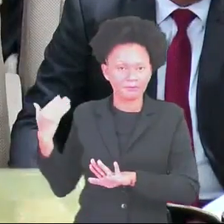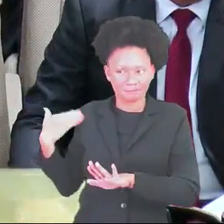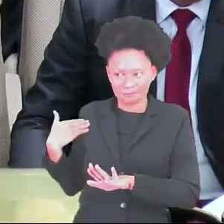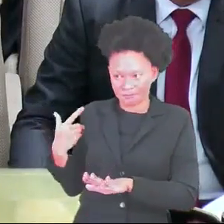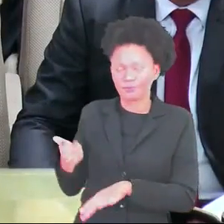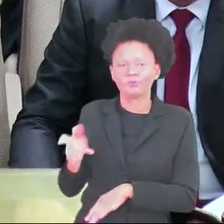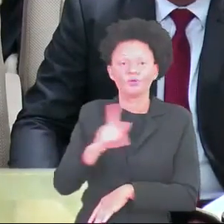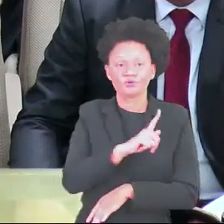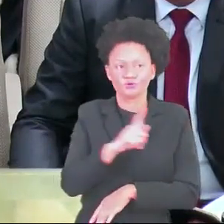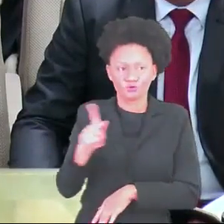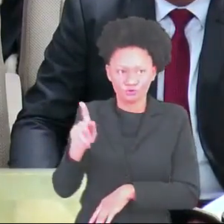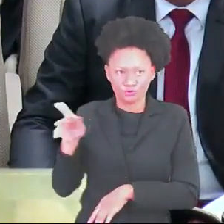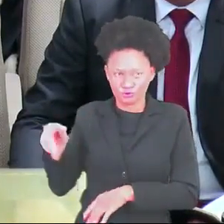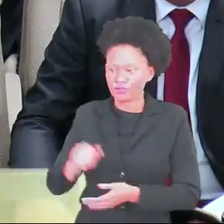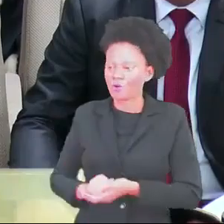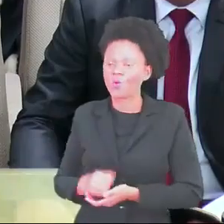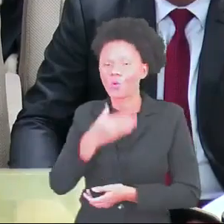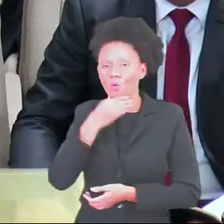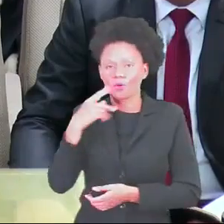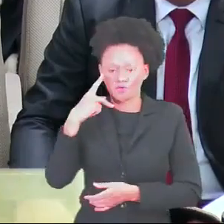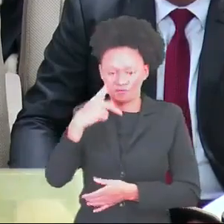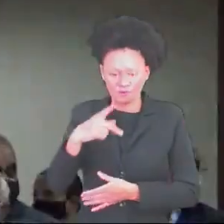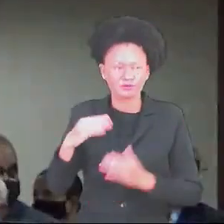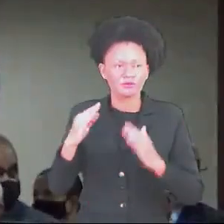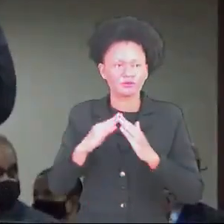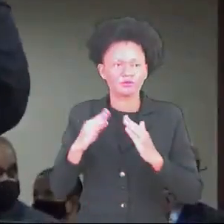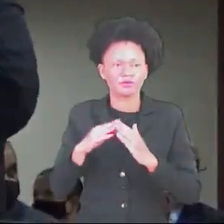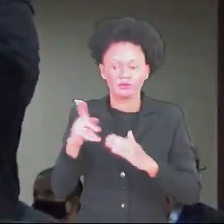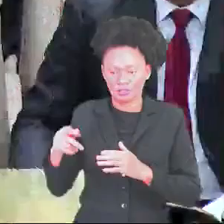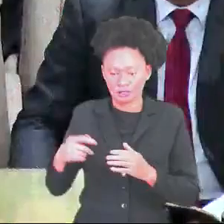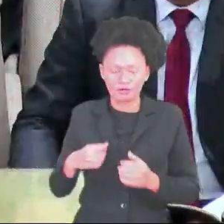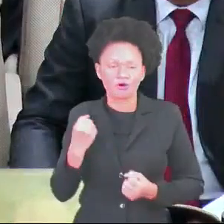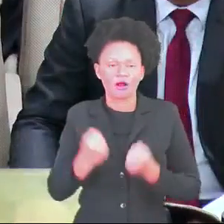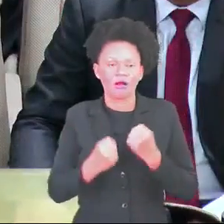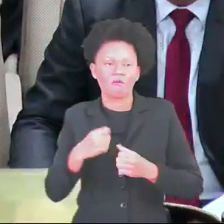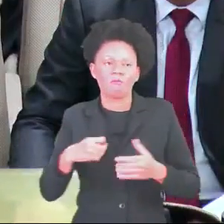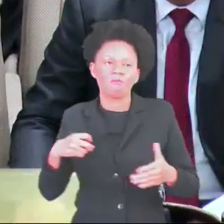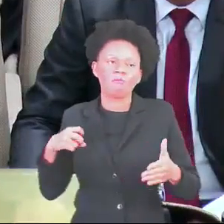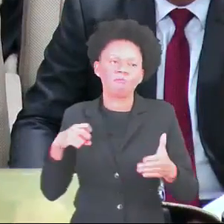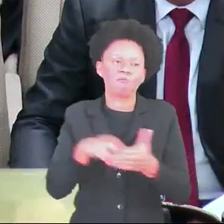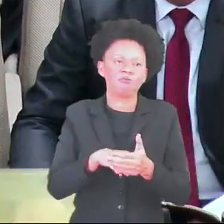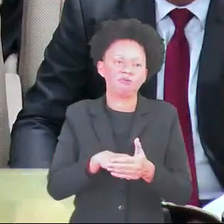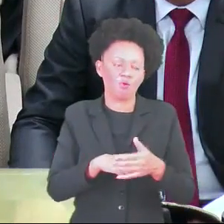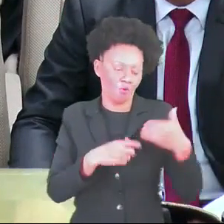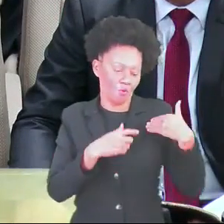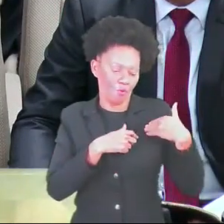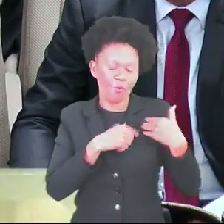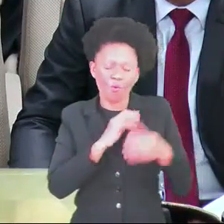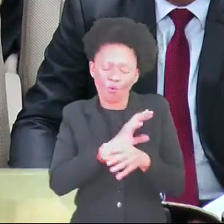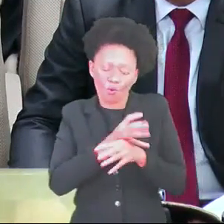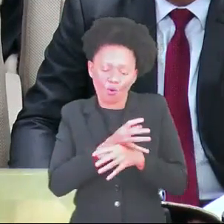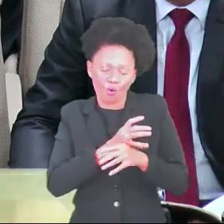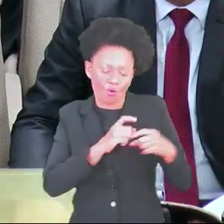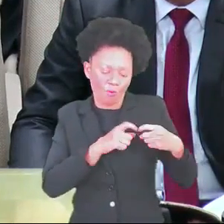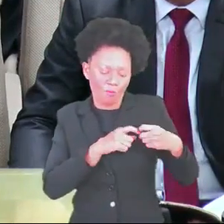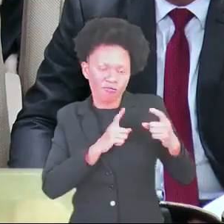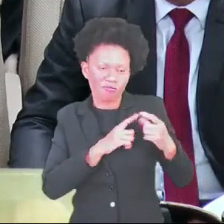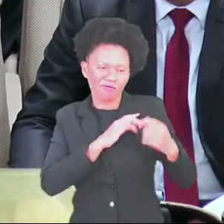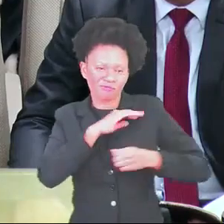recebemos um profeta em casa, em Goiânia. Ele bateu o carro, trincou o osso,